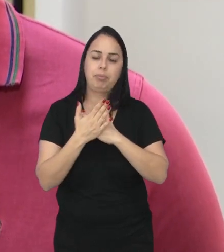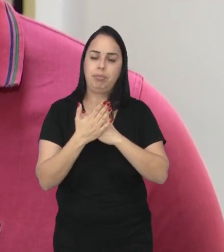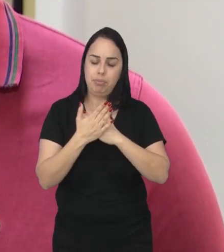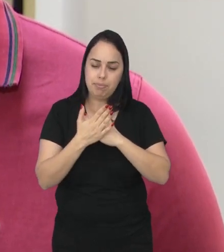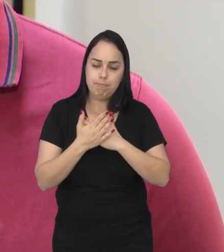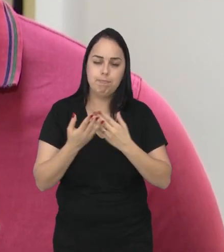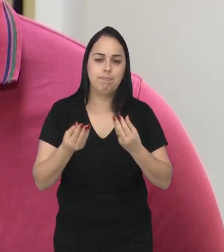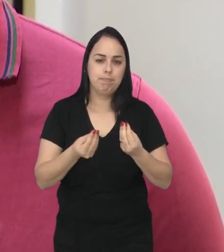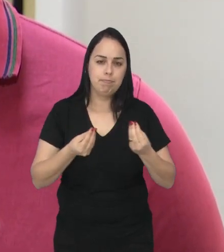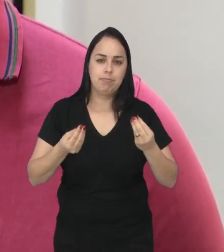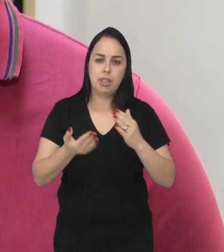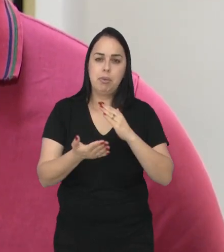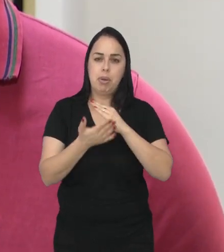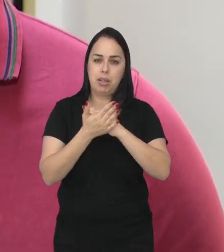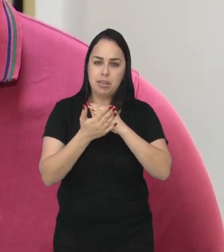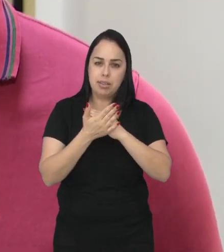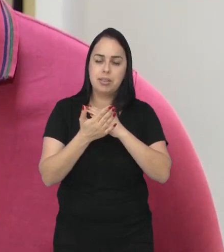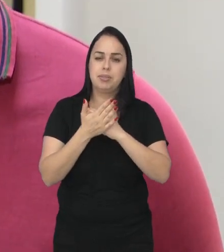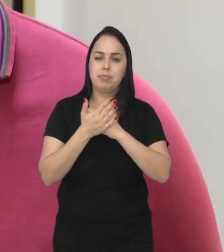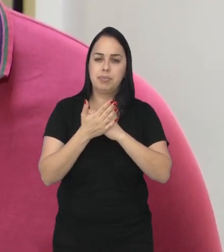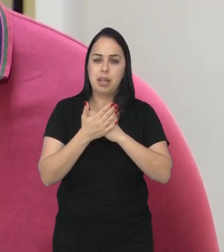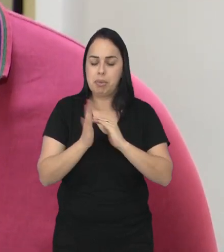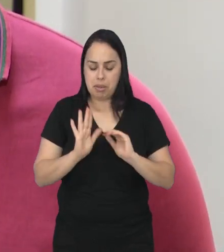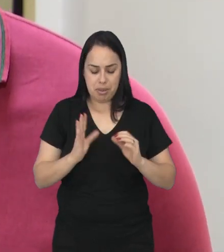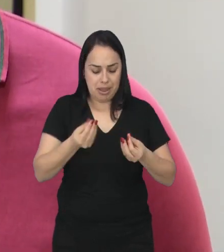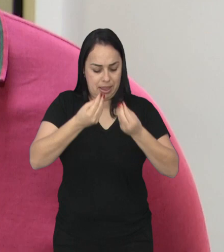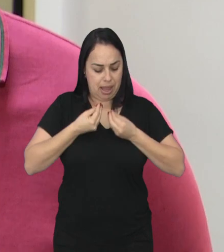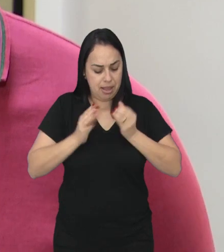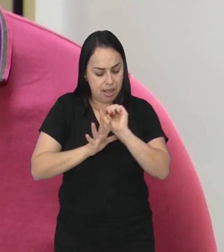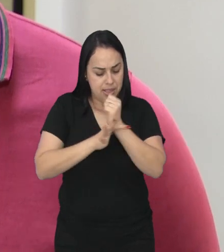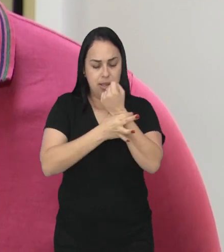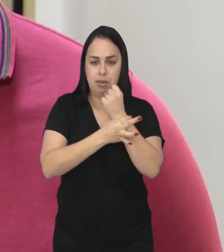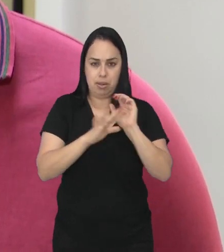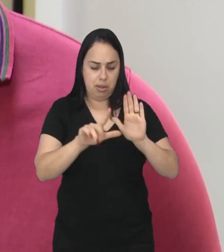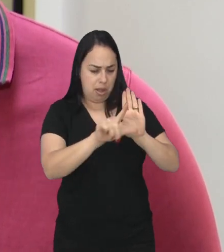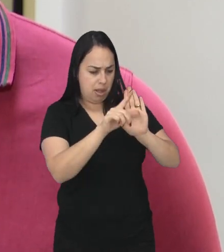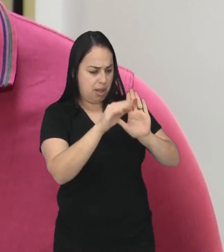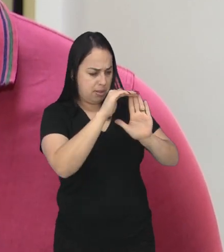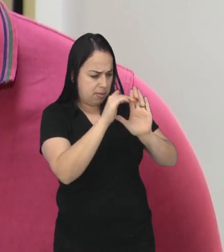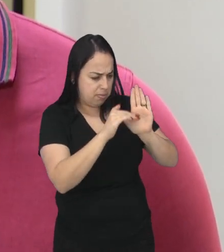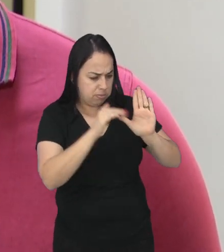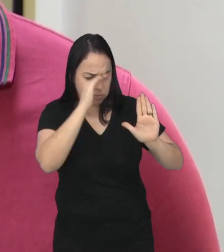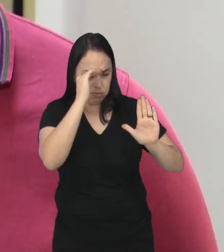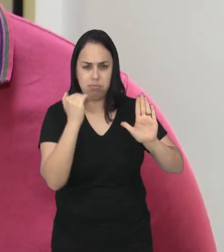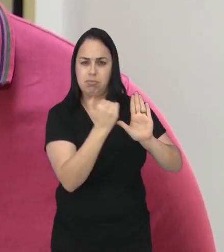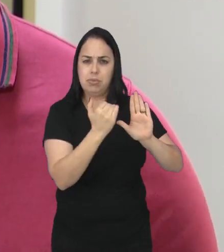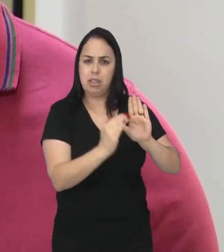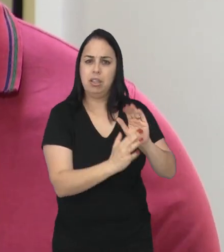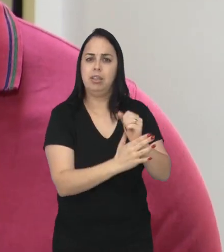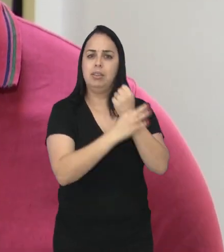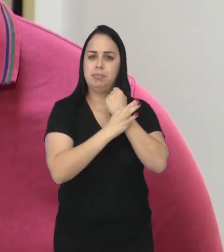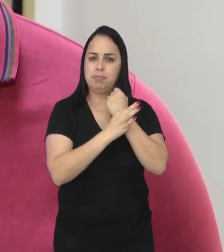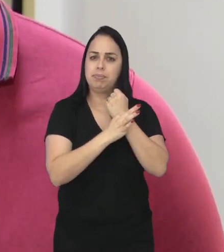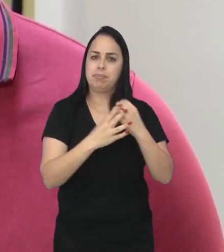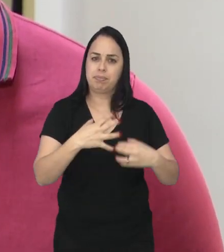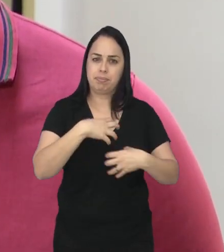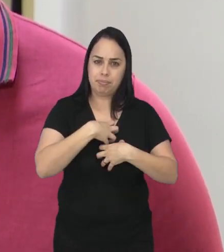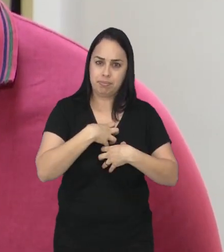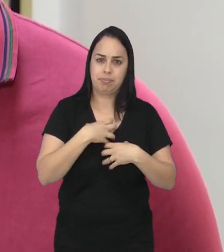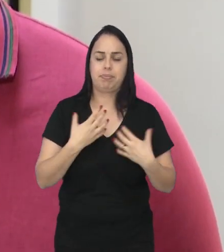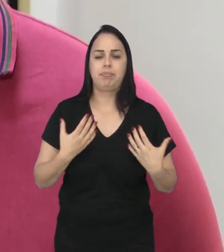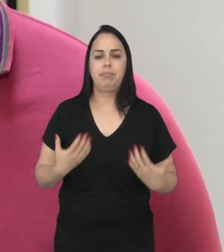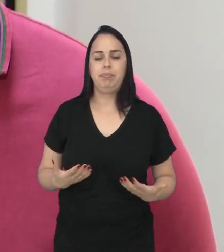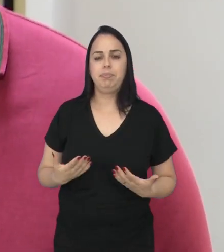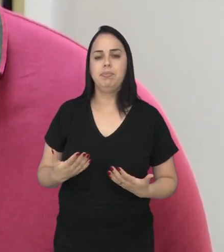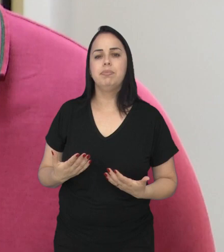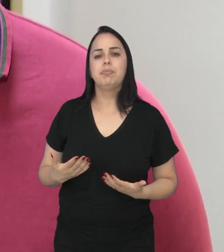contribuir né com o nosso com a nossa própria segurança Quem está dirigindo motorista e também o